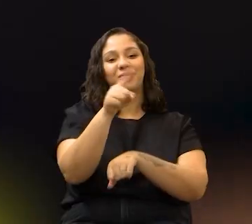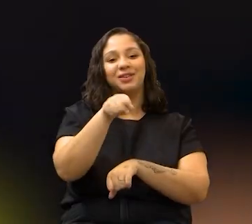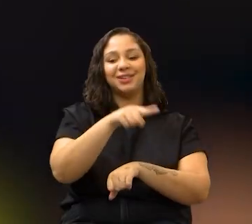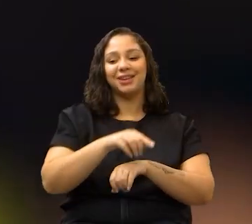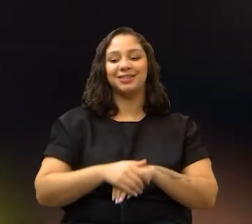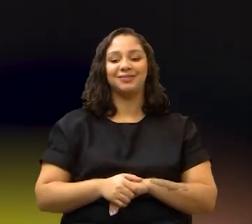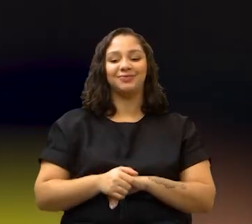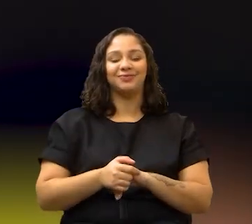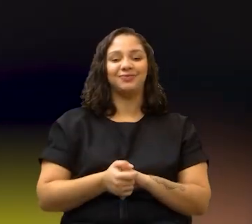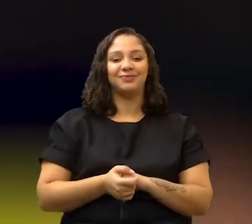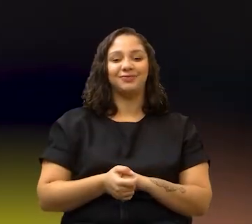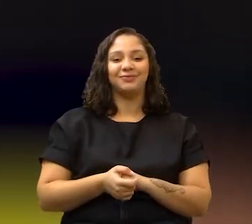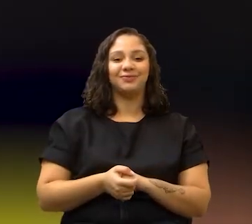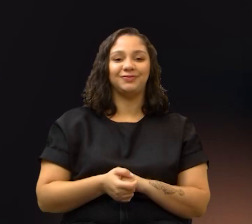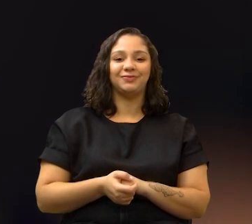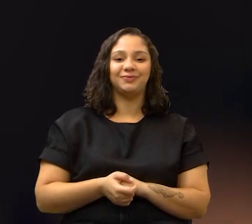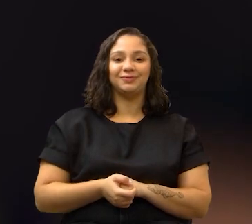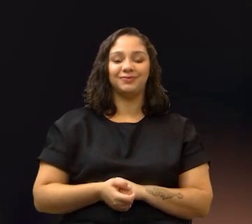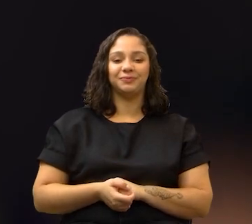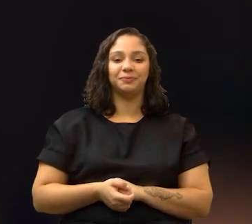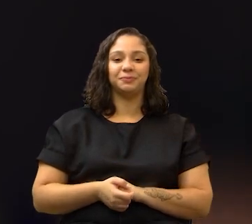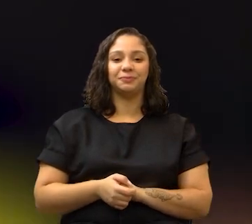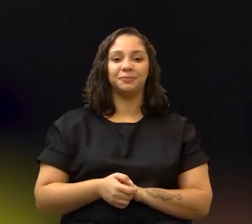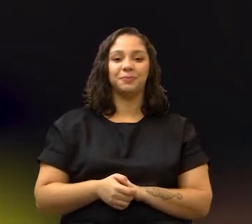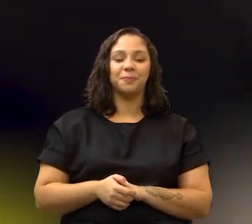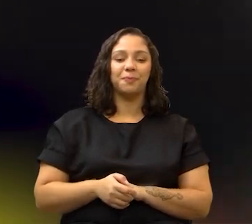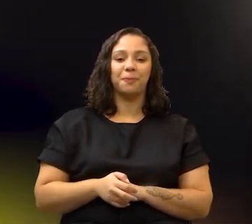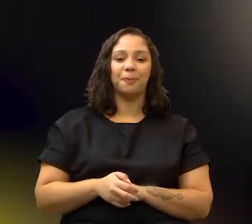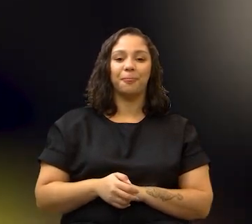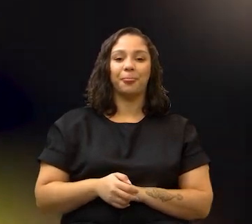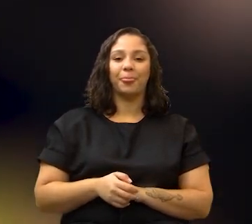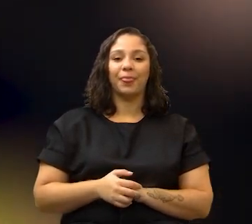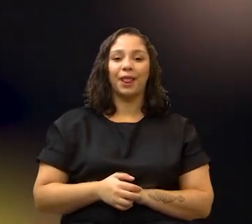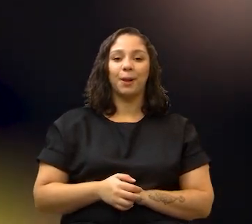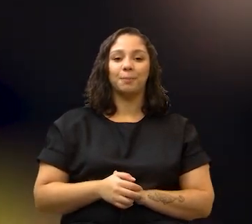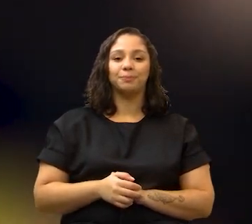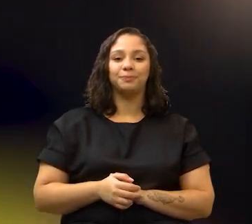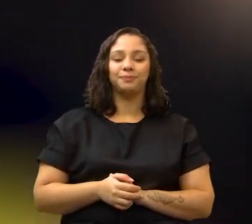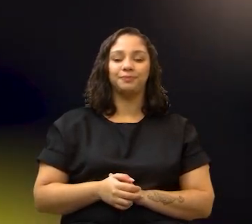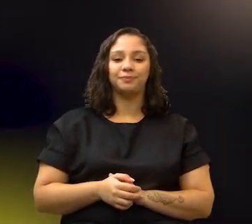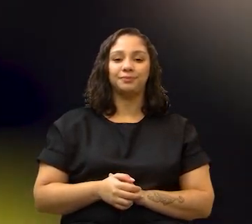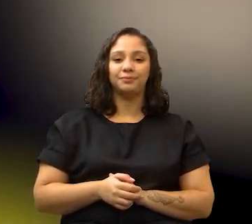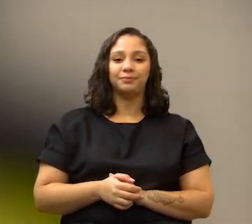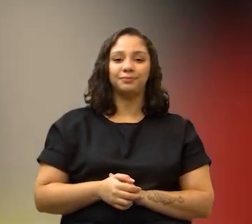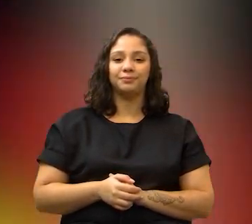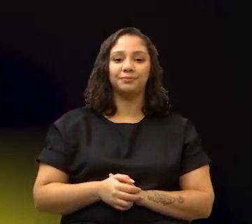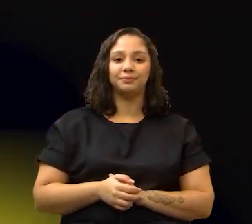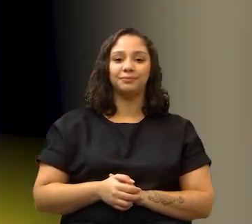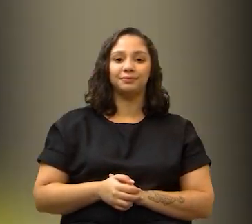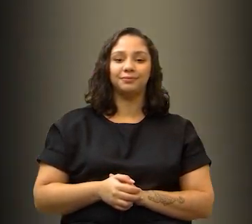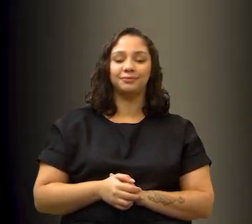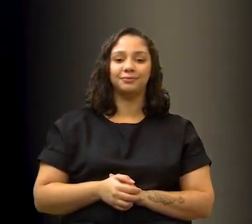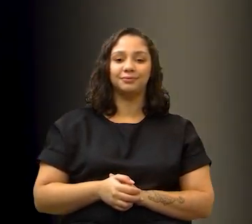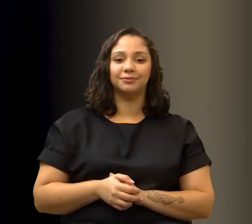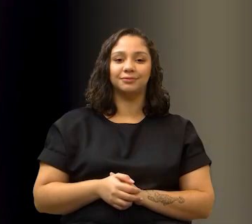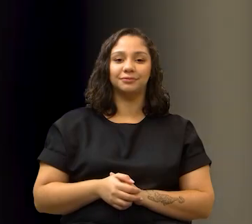esperando. Sabe que é o meu medo de um ZT aparecer? Tipo assim, os caras veem o tamanho da minha cabeça e o ZT parar na frente e falar: "Do quanto tempo você tá